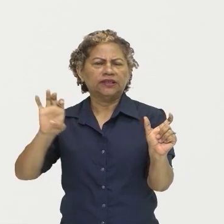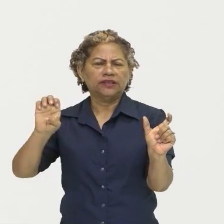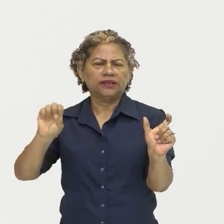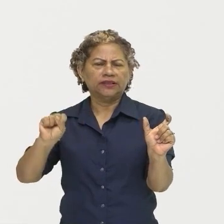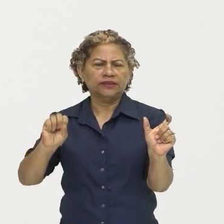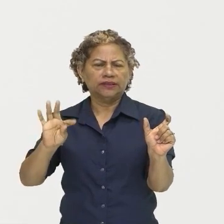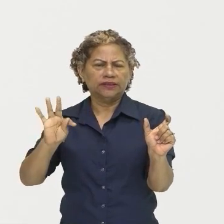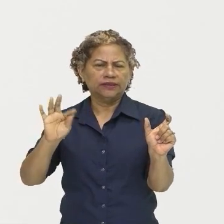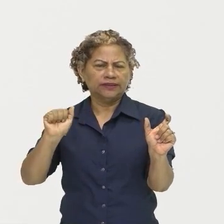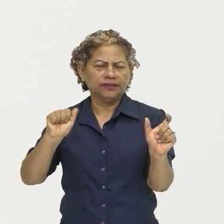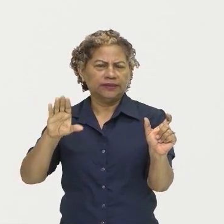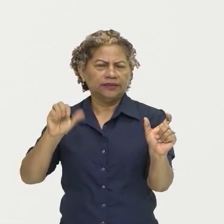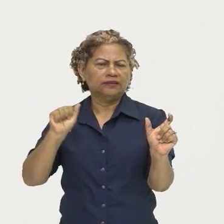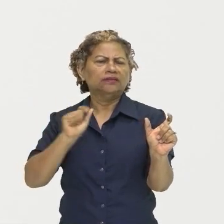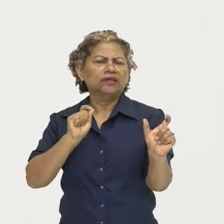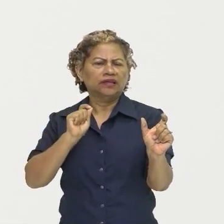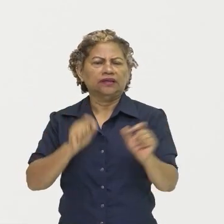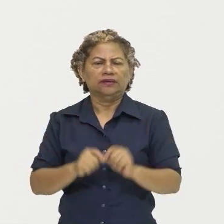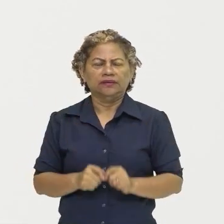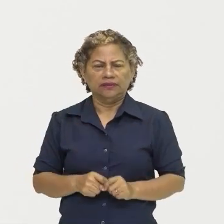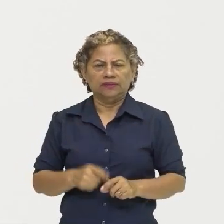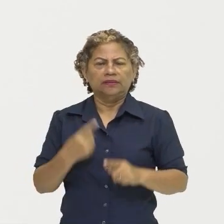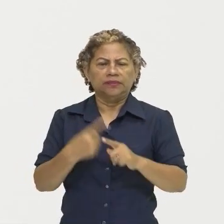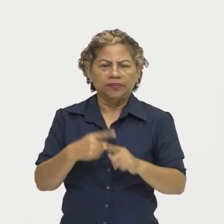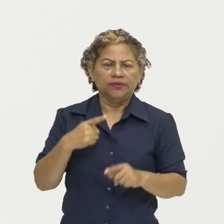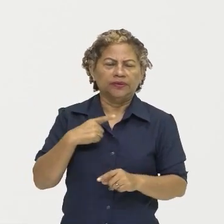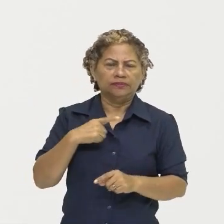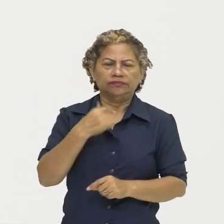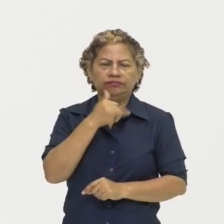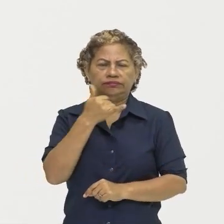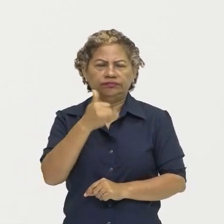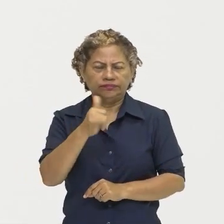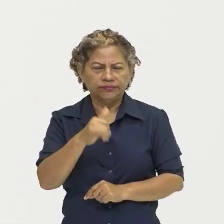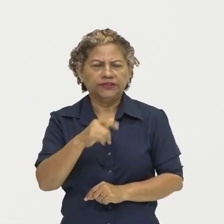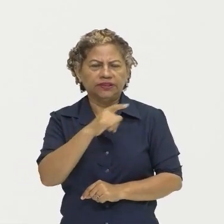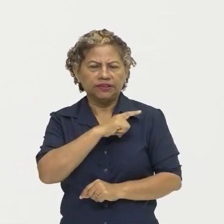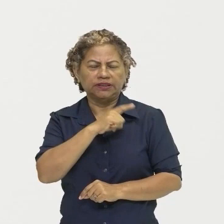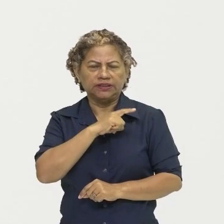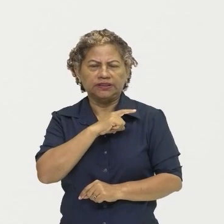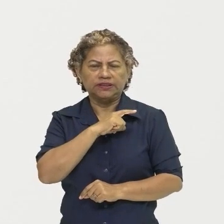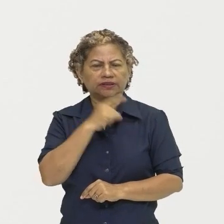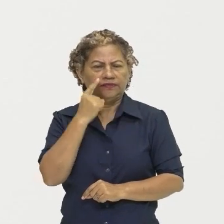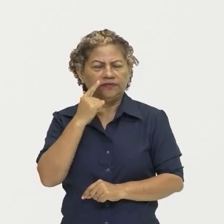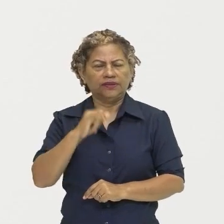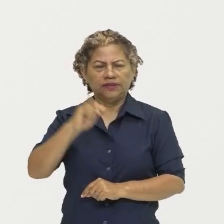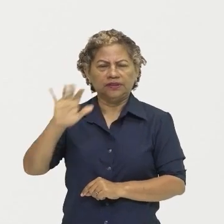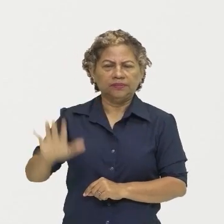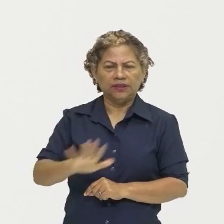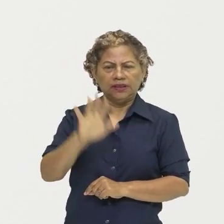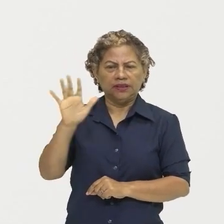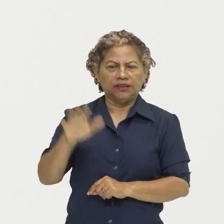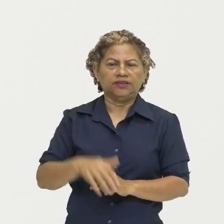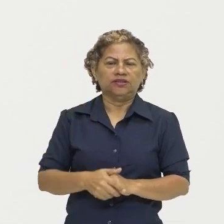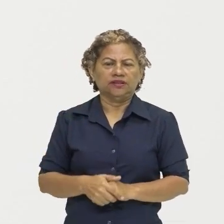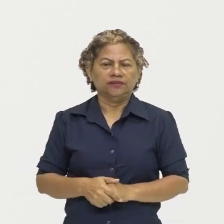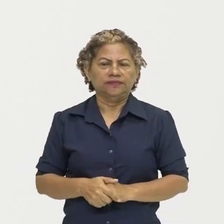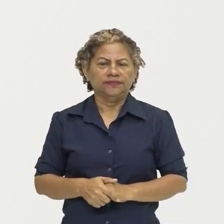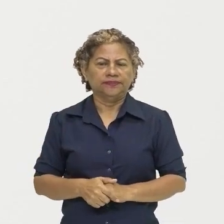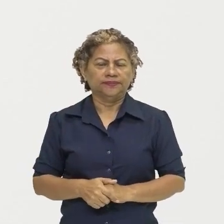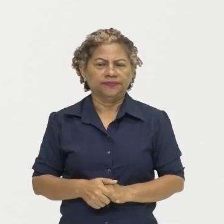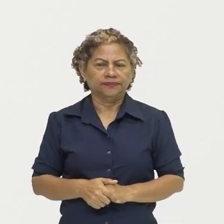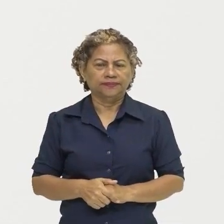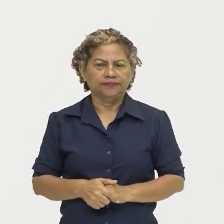energia potencial gravitacional acumulada no martelo, como nós estamos vendo aqui na